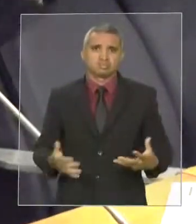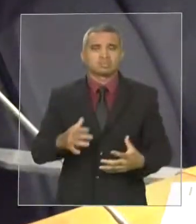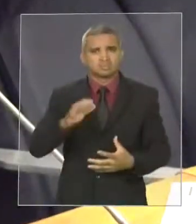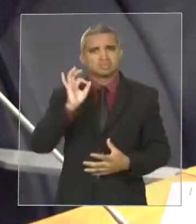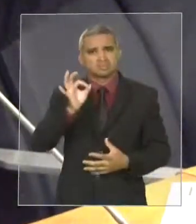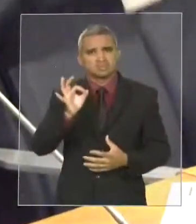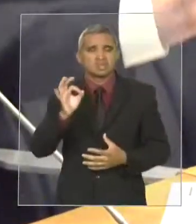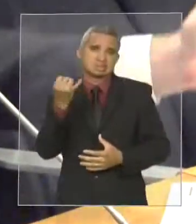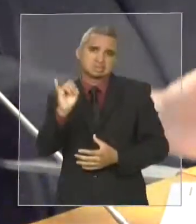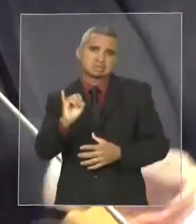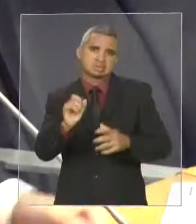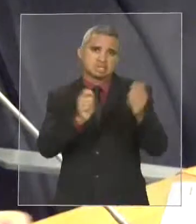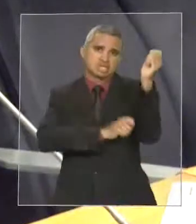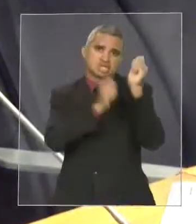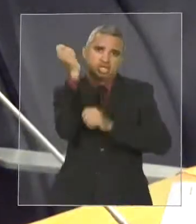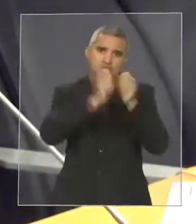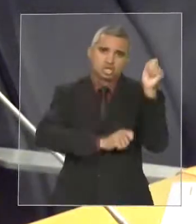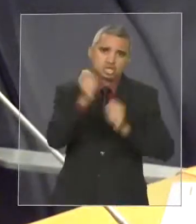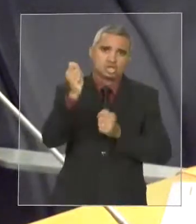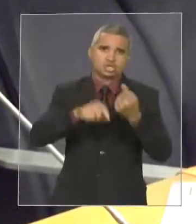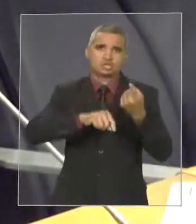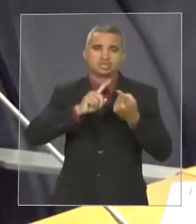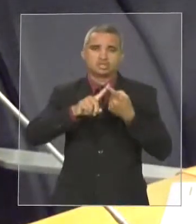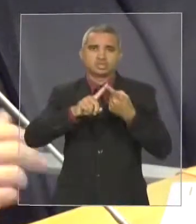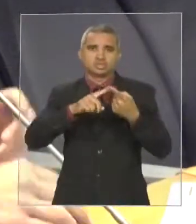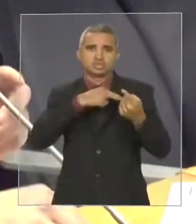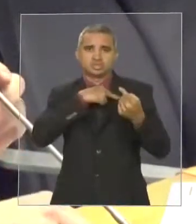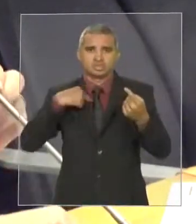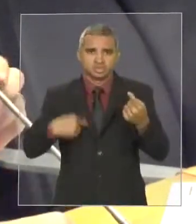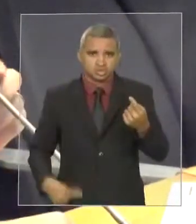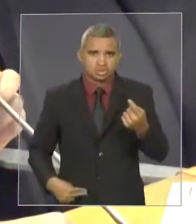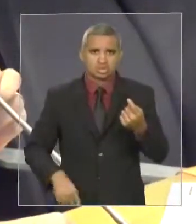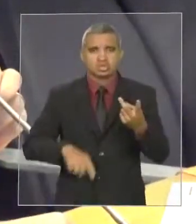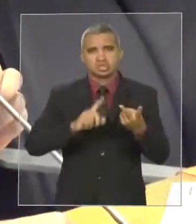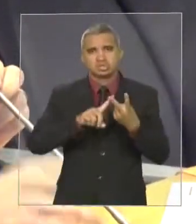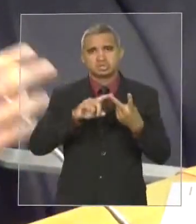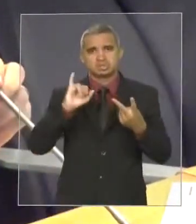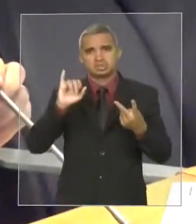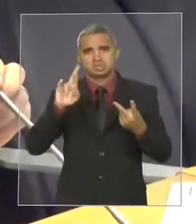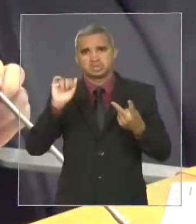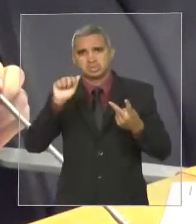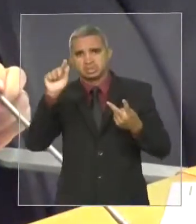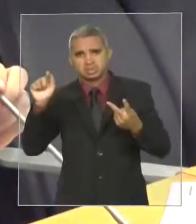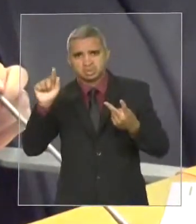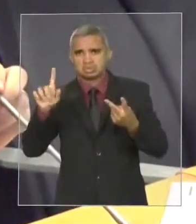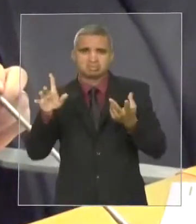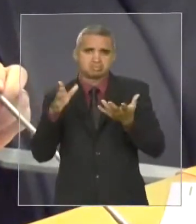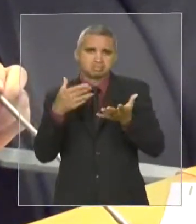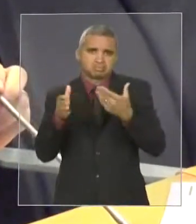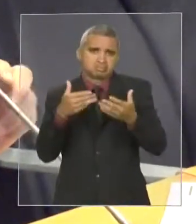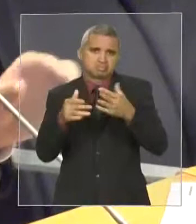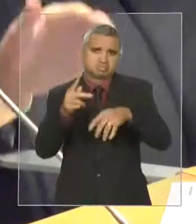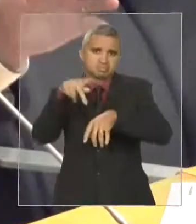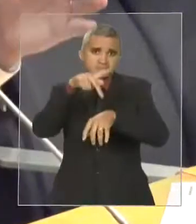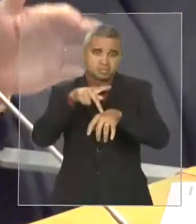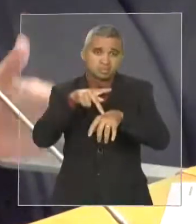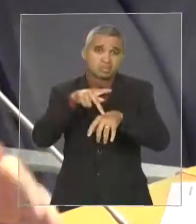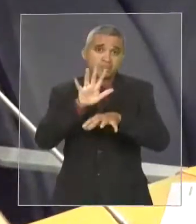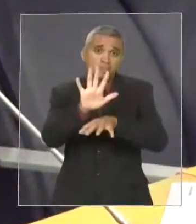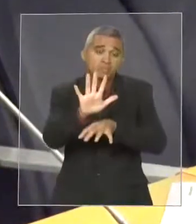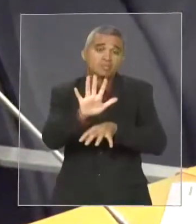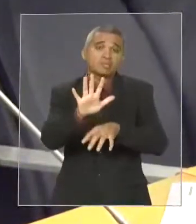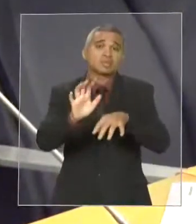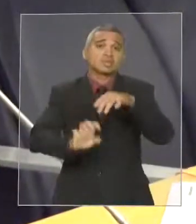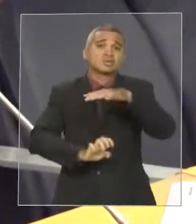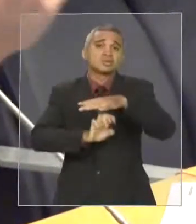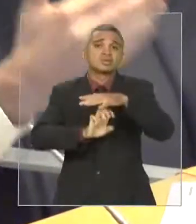chinesa ou iraniana ou outra que possa estar falando, mas o que eu quero dizer a você é que as